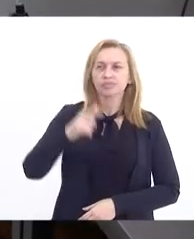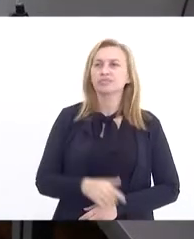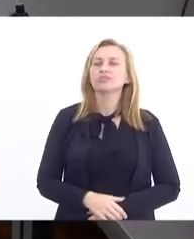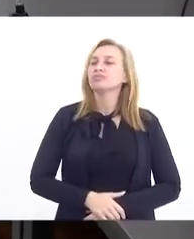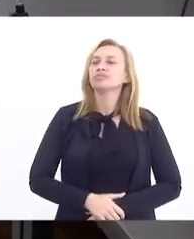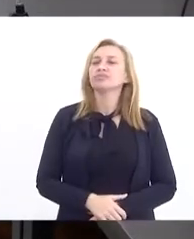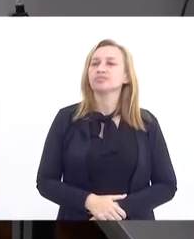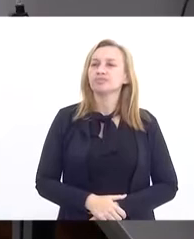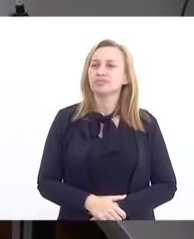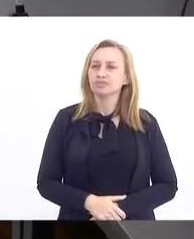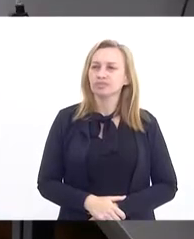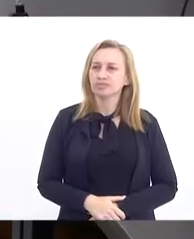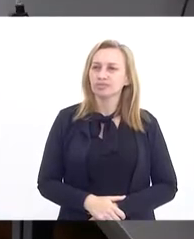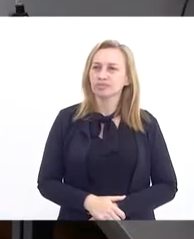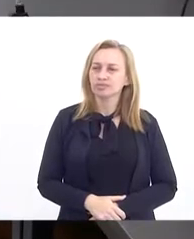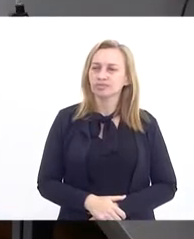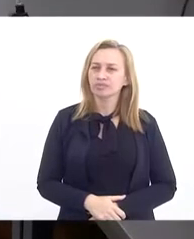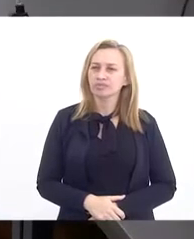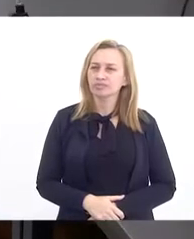vencido.